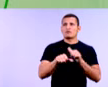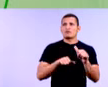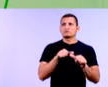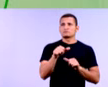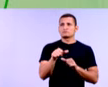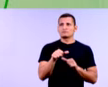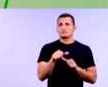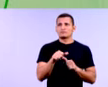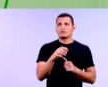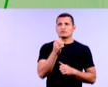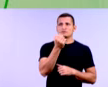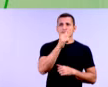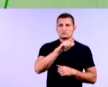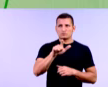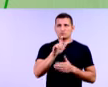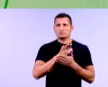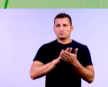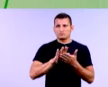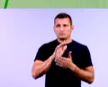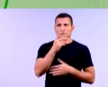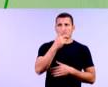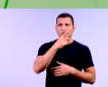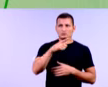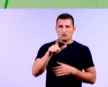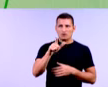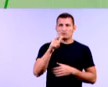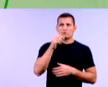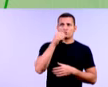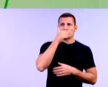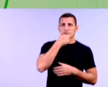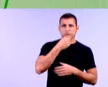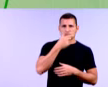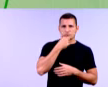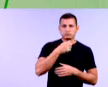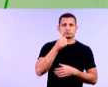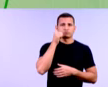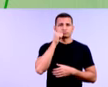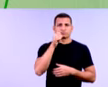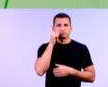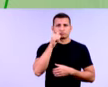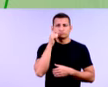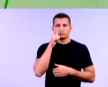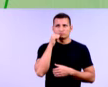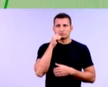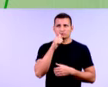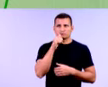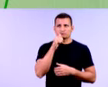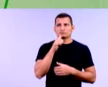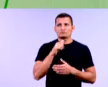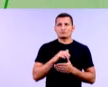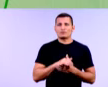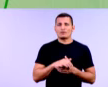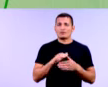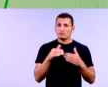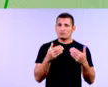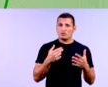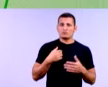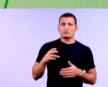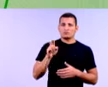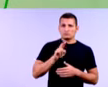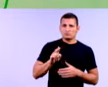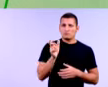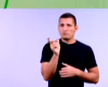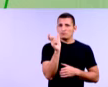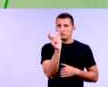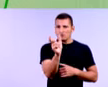nem plural, nem masculino, nem feminino. Então, se eu utilizo a